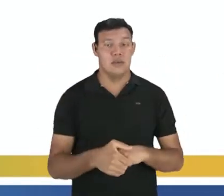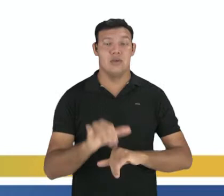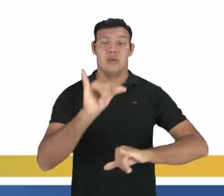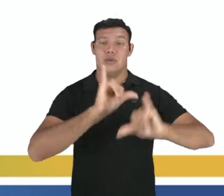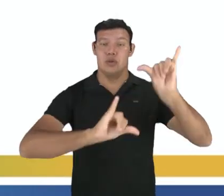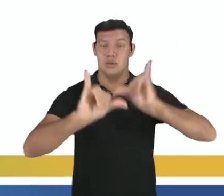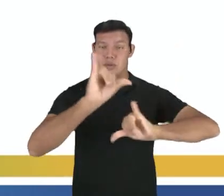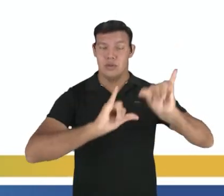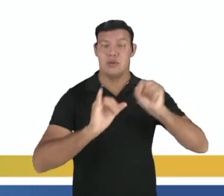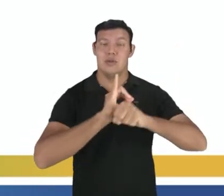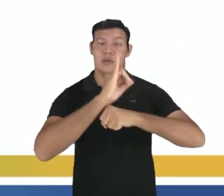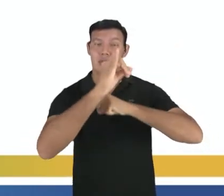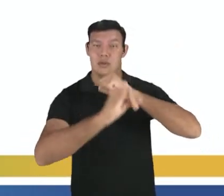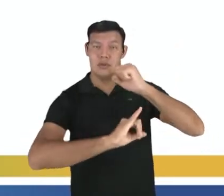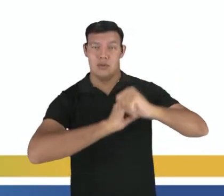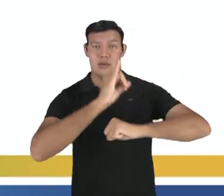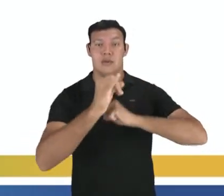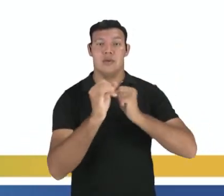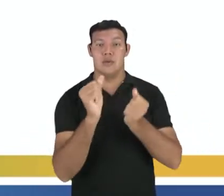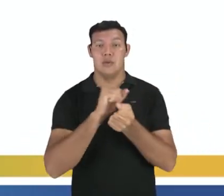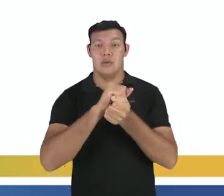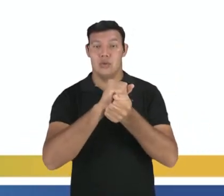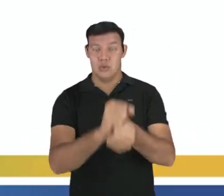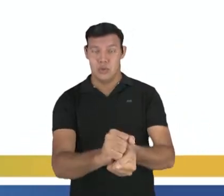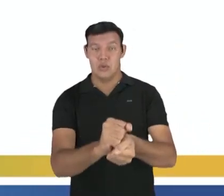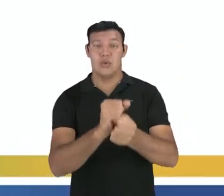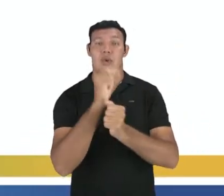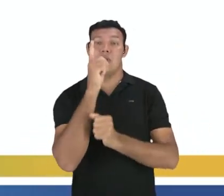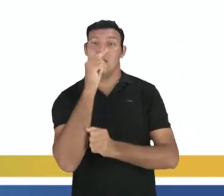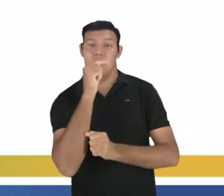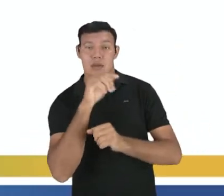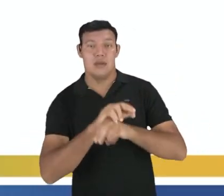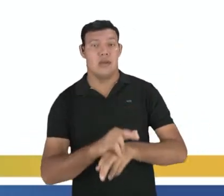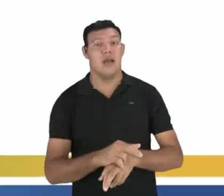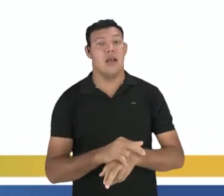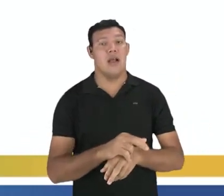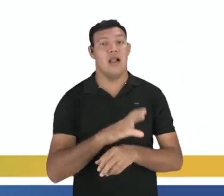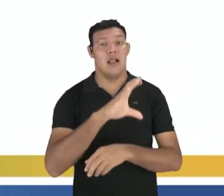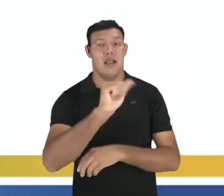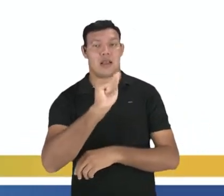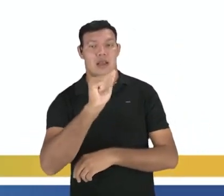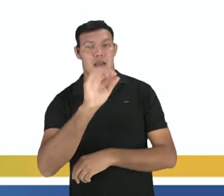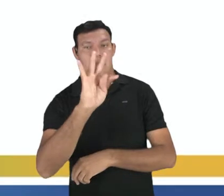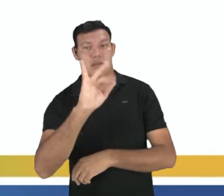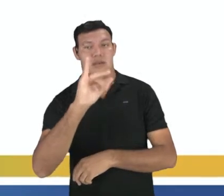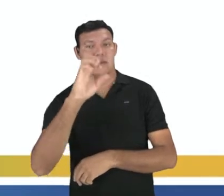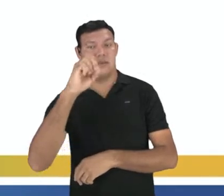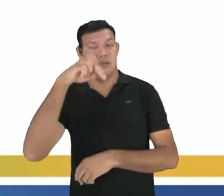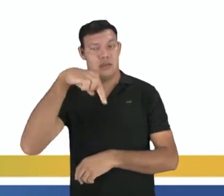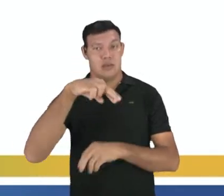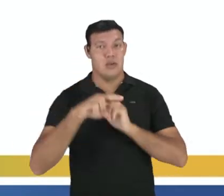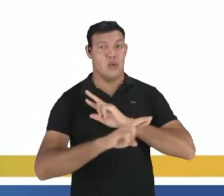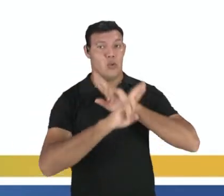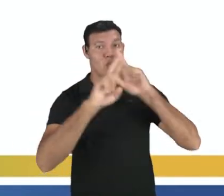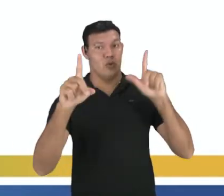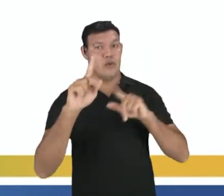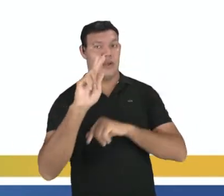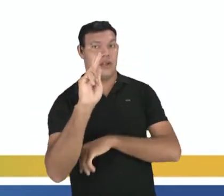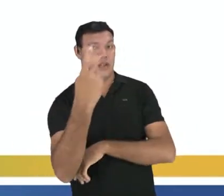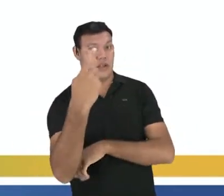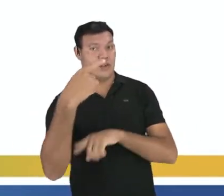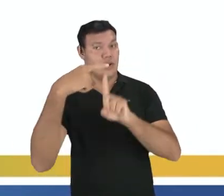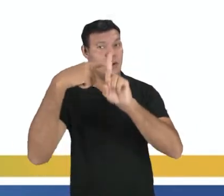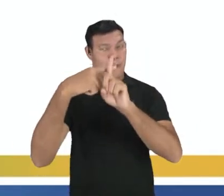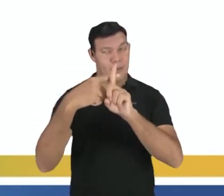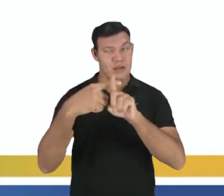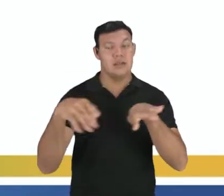composto iônico que apresenta em meio aquoso um cátion diferente de H+, e um ânion diferente de OH-. E